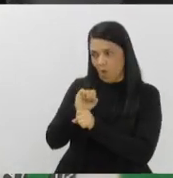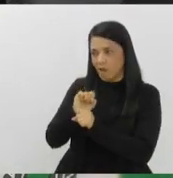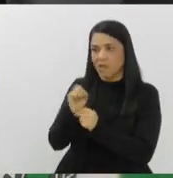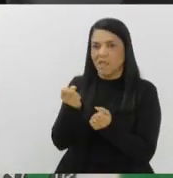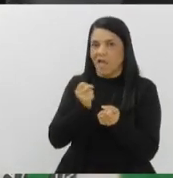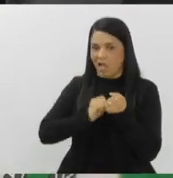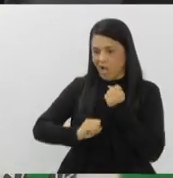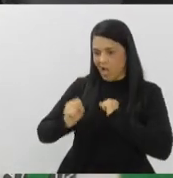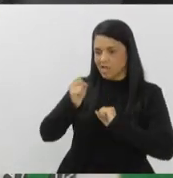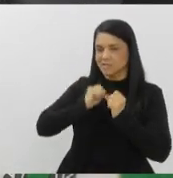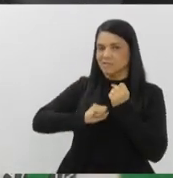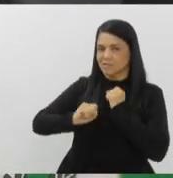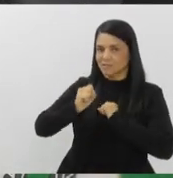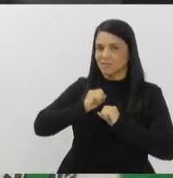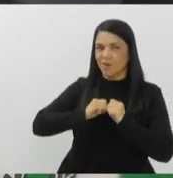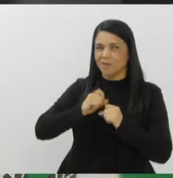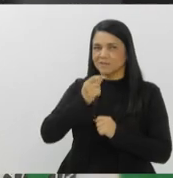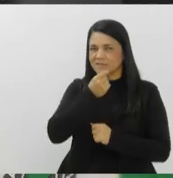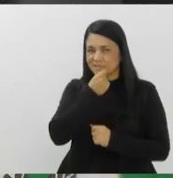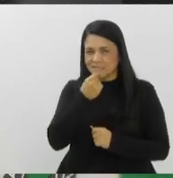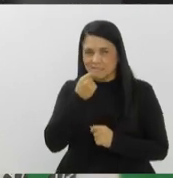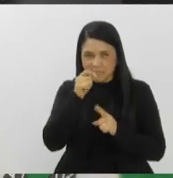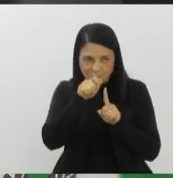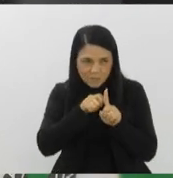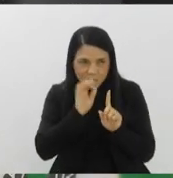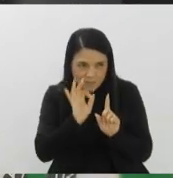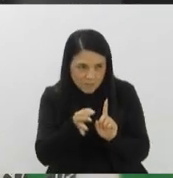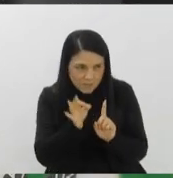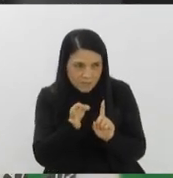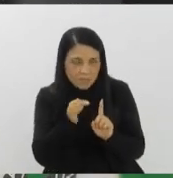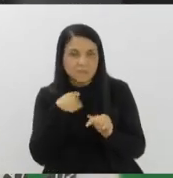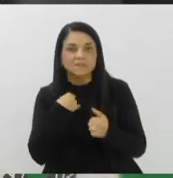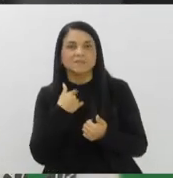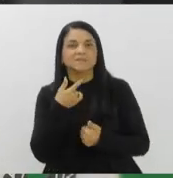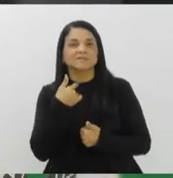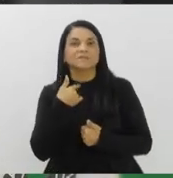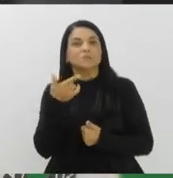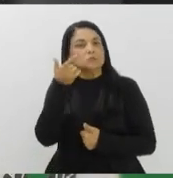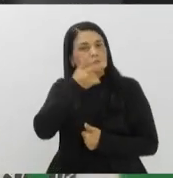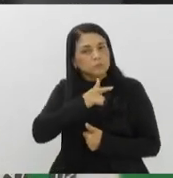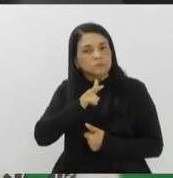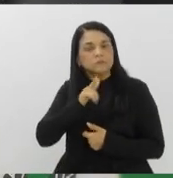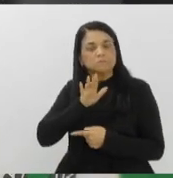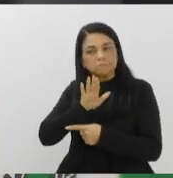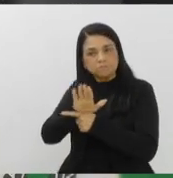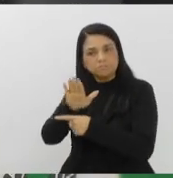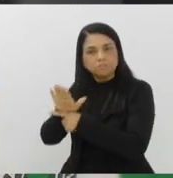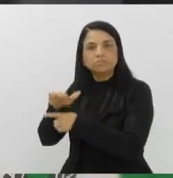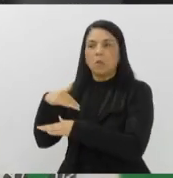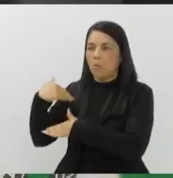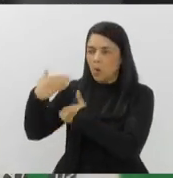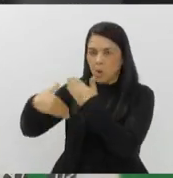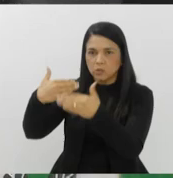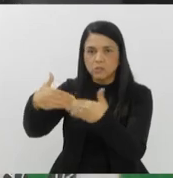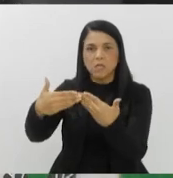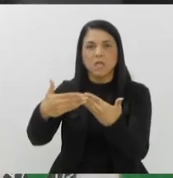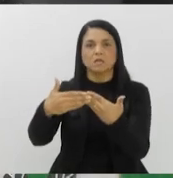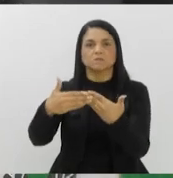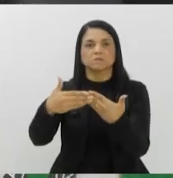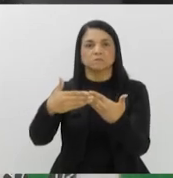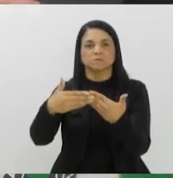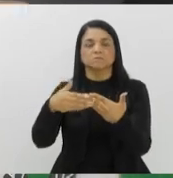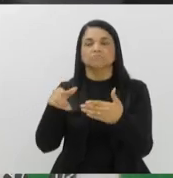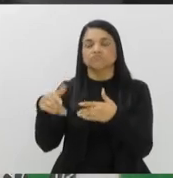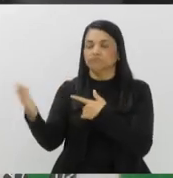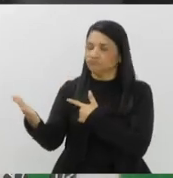ansiosa o envio, será em setembro, né? Mas que a gente, se a gente puder também nesse processo contribuir com algo mais, a senhora